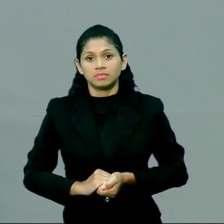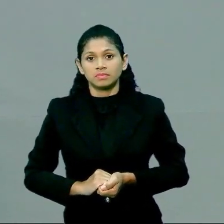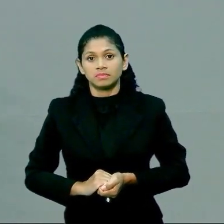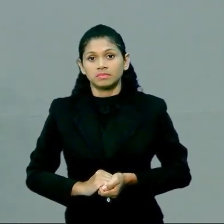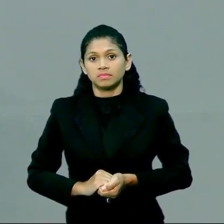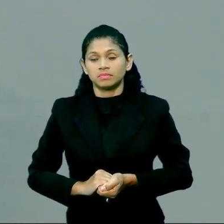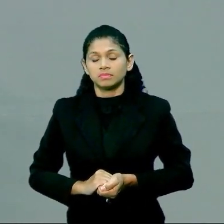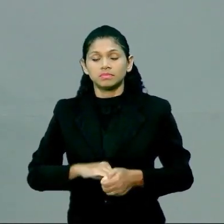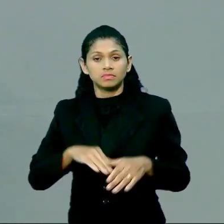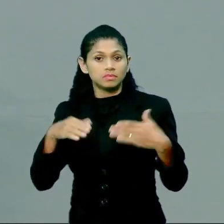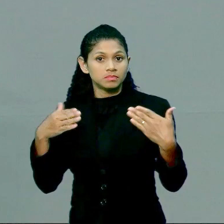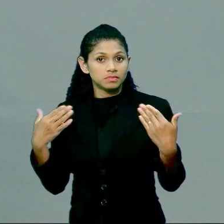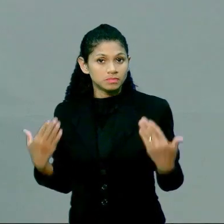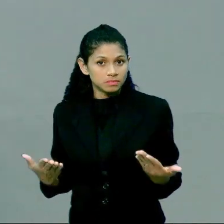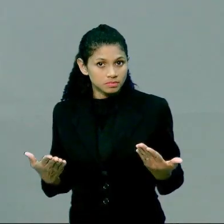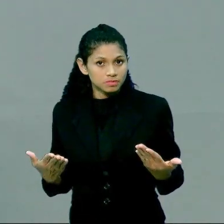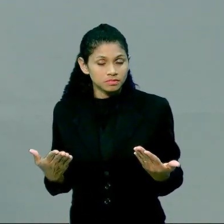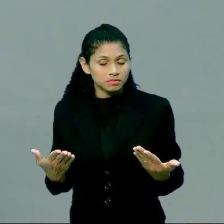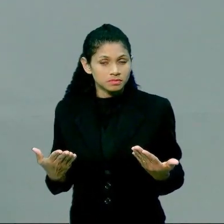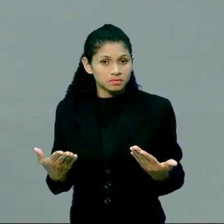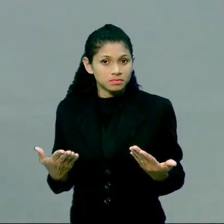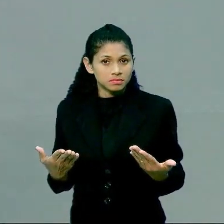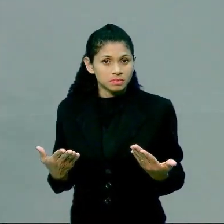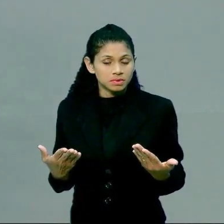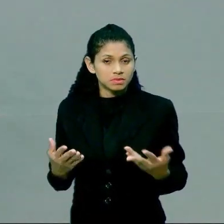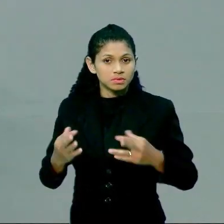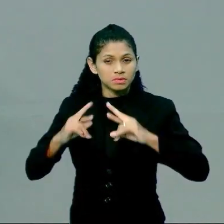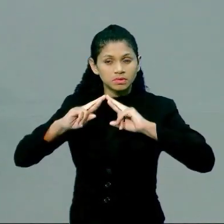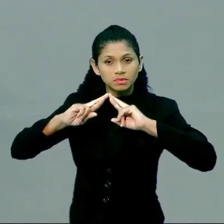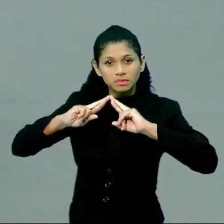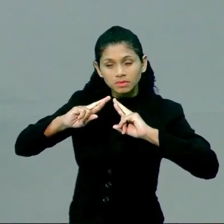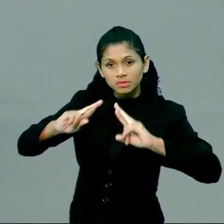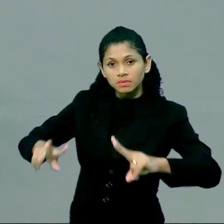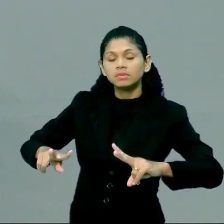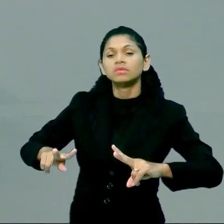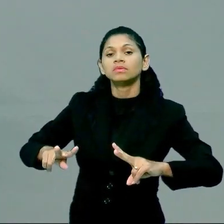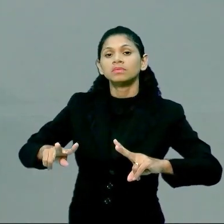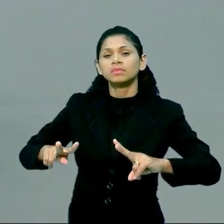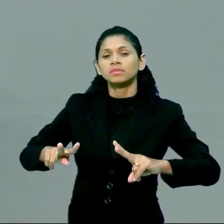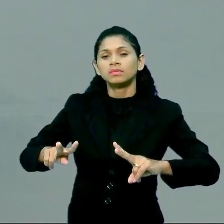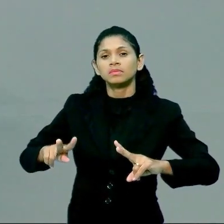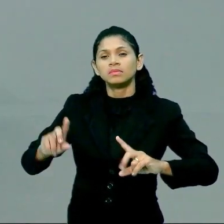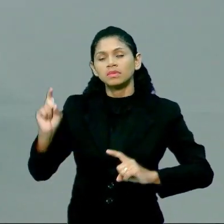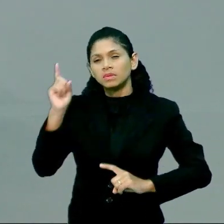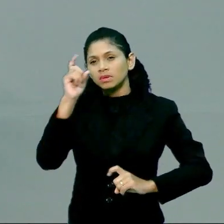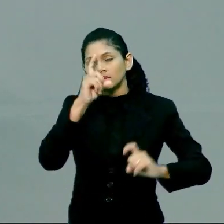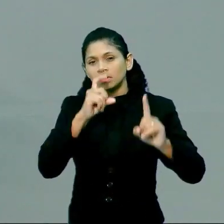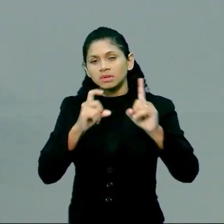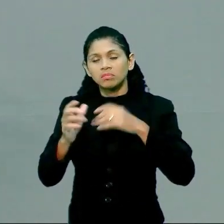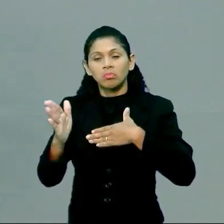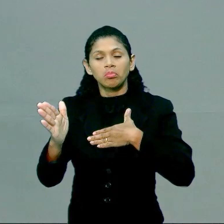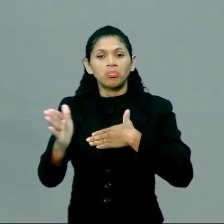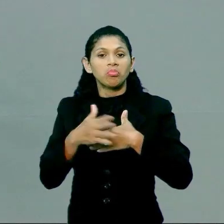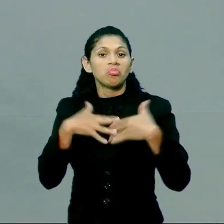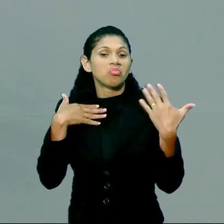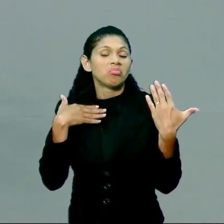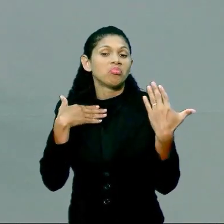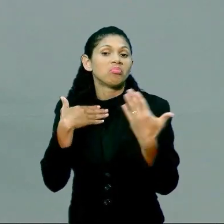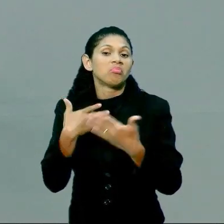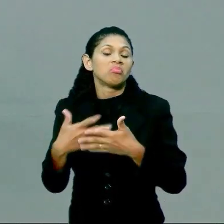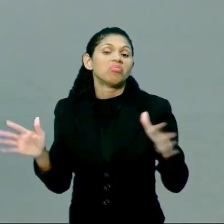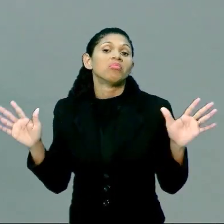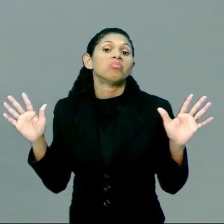né? Então, essa indiferença causada pela expressão ni le va ni le viene, ela pode